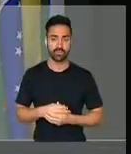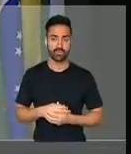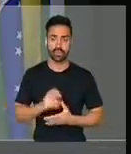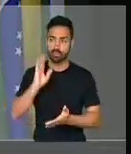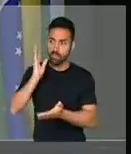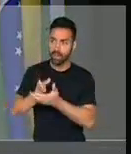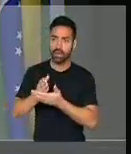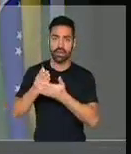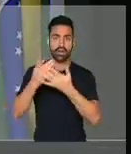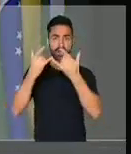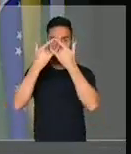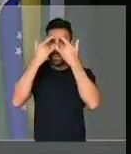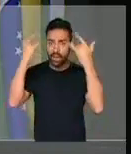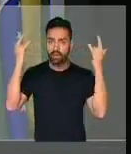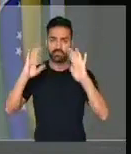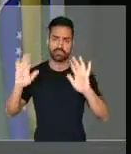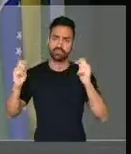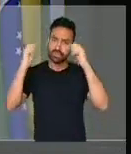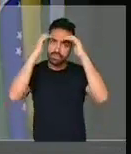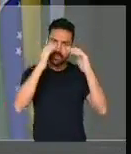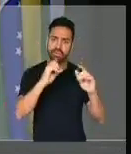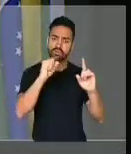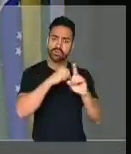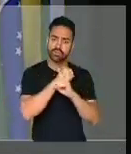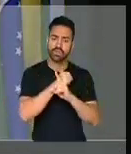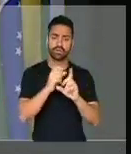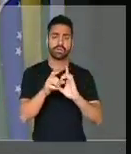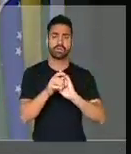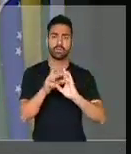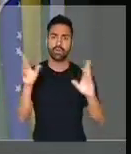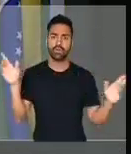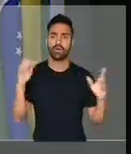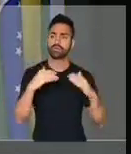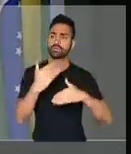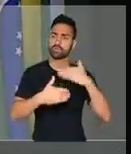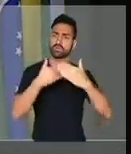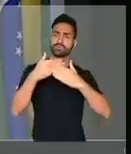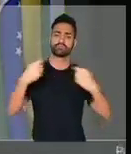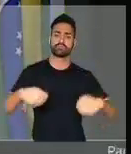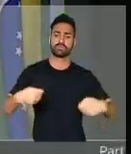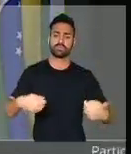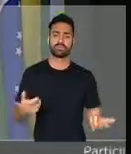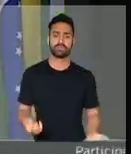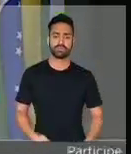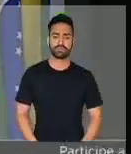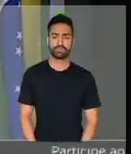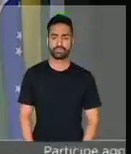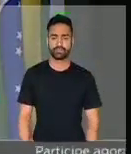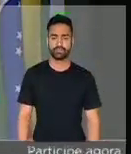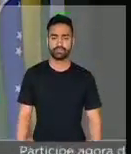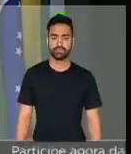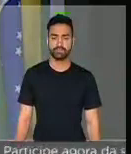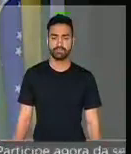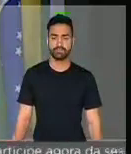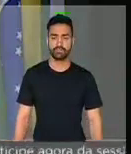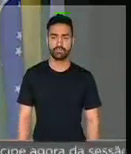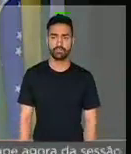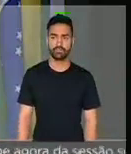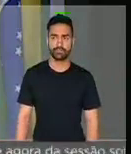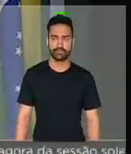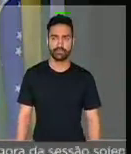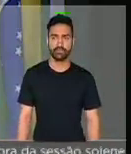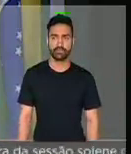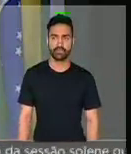capitalista selvagem para ser um país mais social, democrata, mais desenvolvido. Voltando